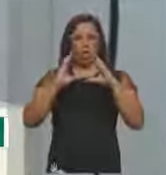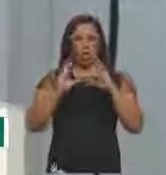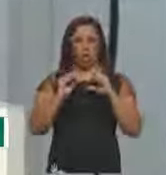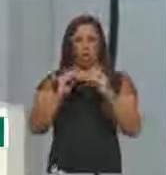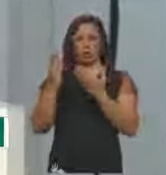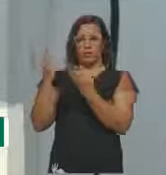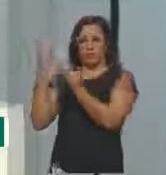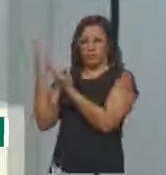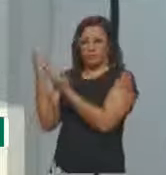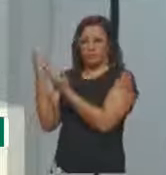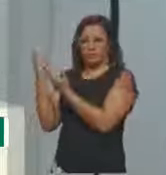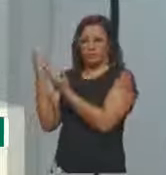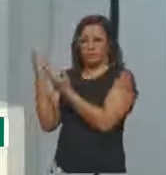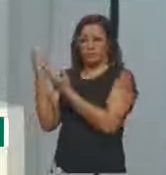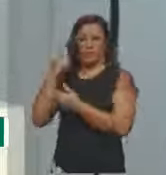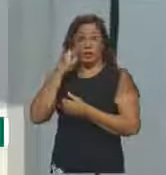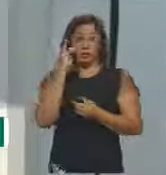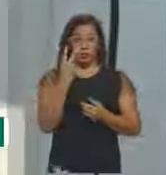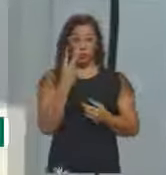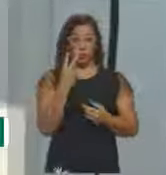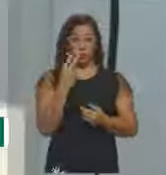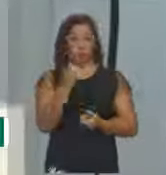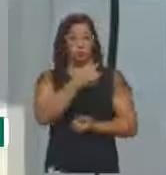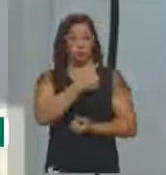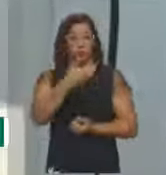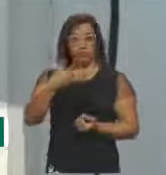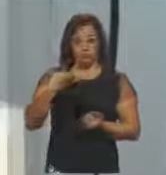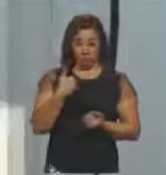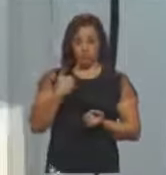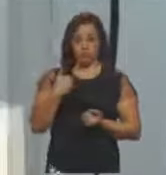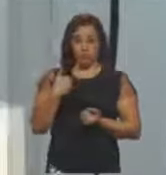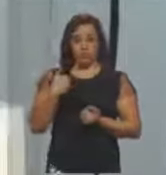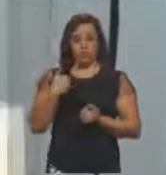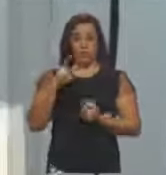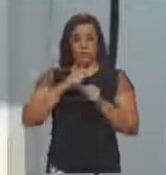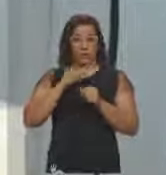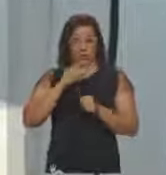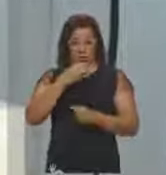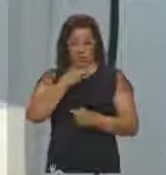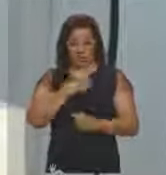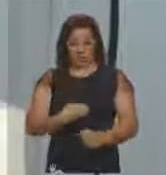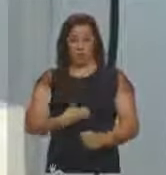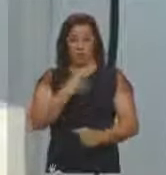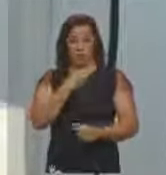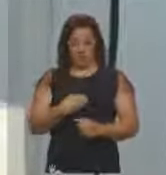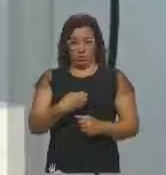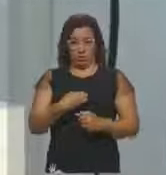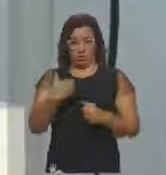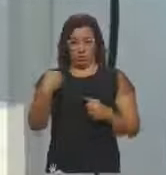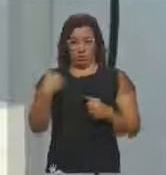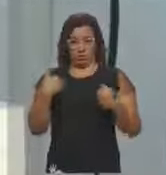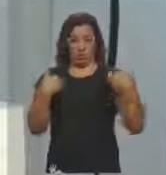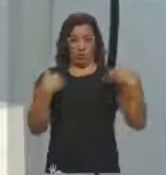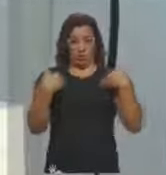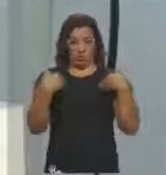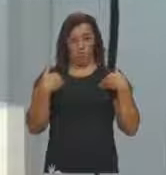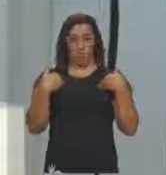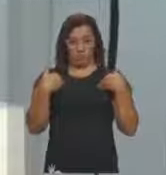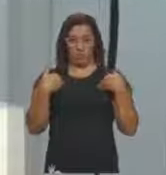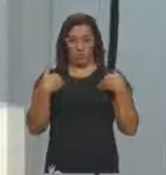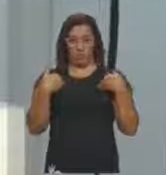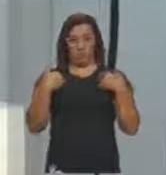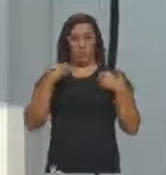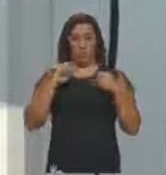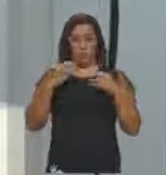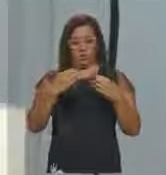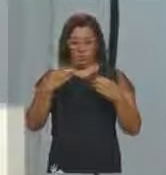gasosa. Você observa que nós temos 2 pulmões e existe um espaço entre esses 2 pulmões que a gente chama de mediastino. É esse espaço